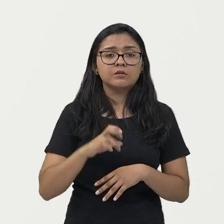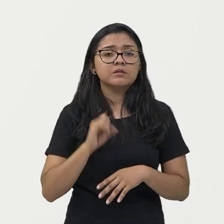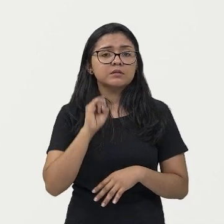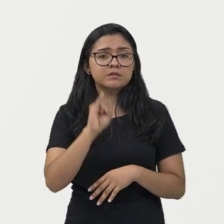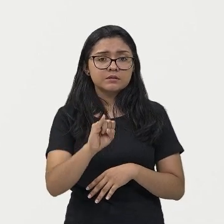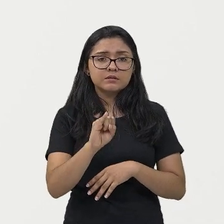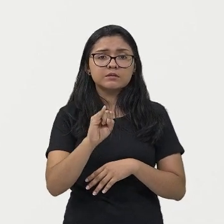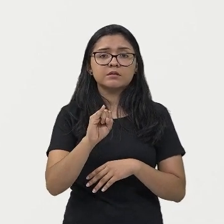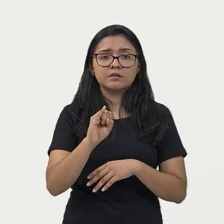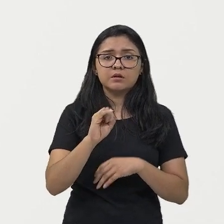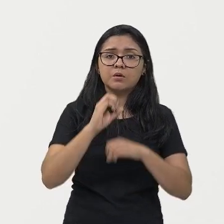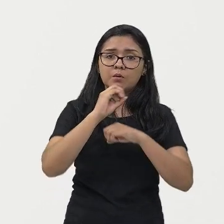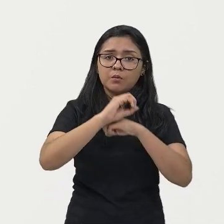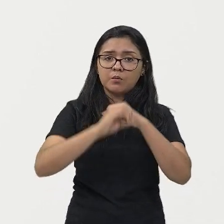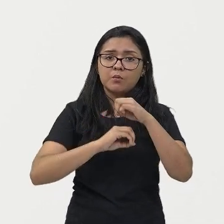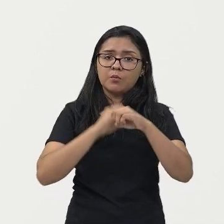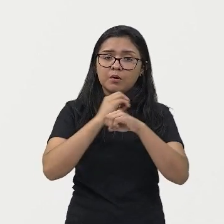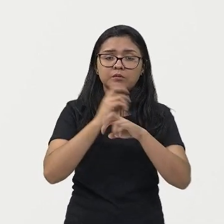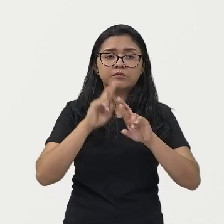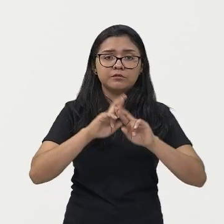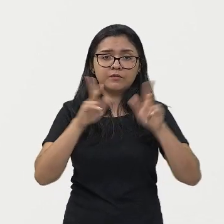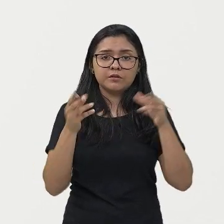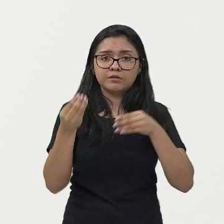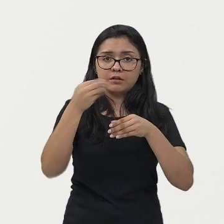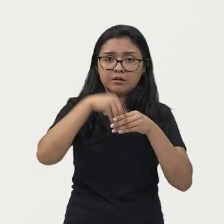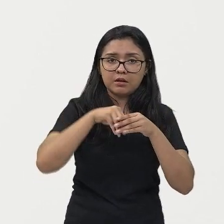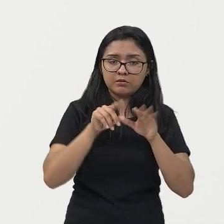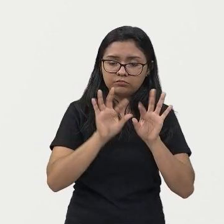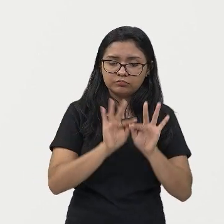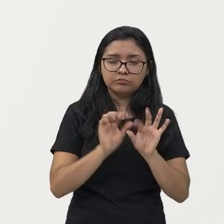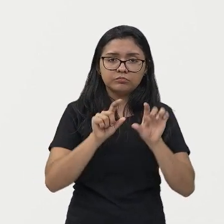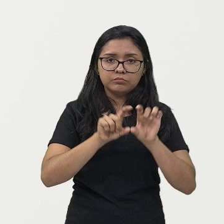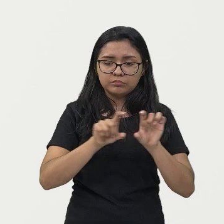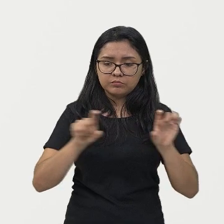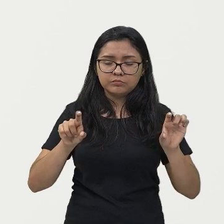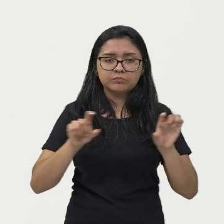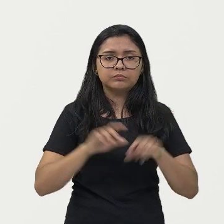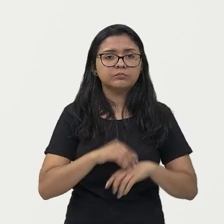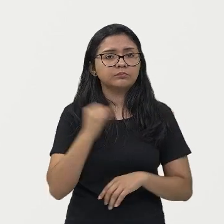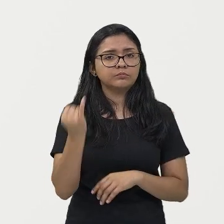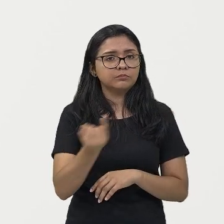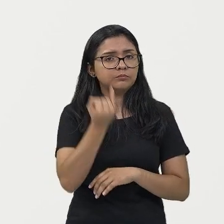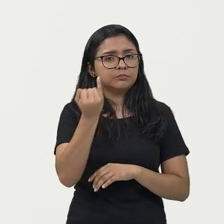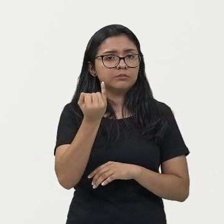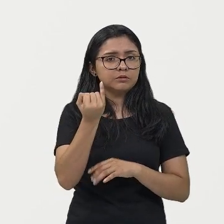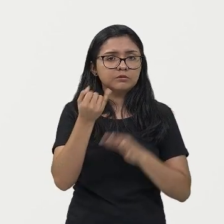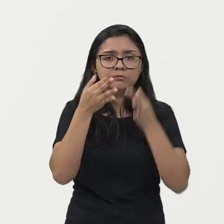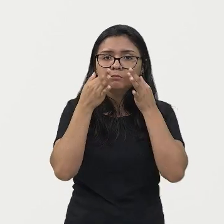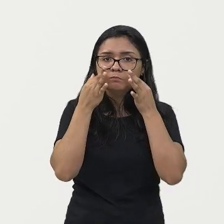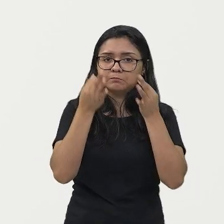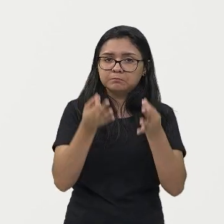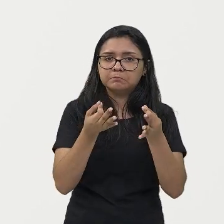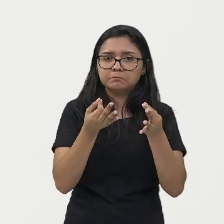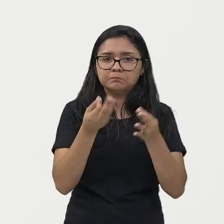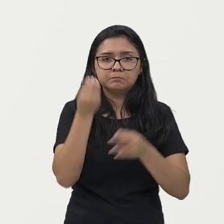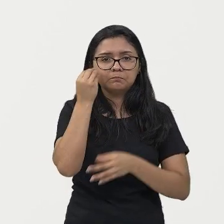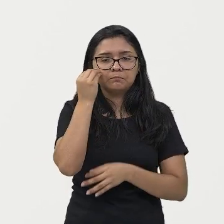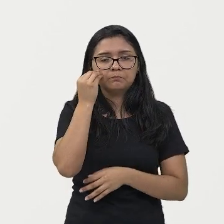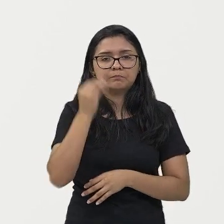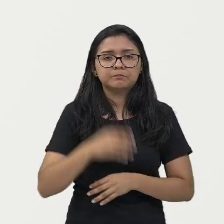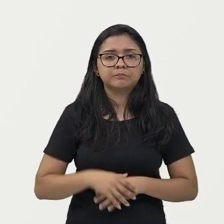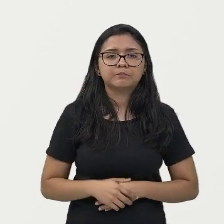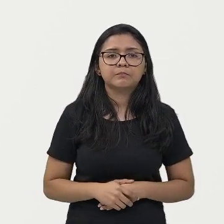estiver dentro da cadeia. Muito importante esta observação, que